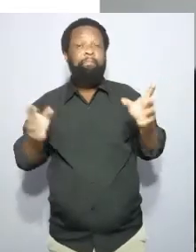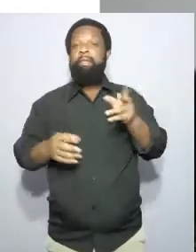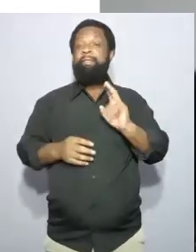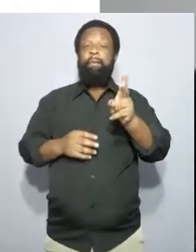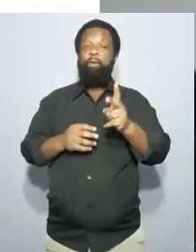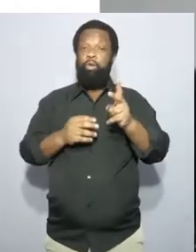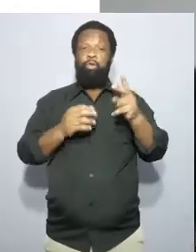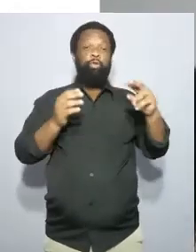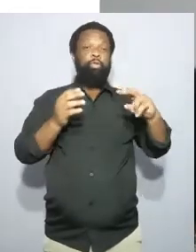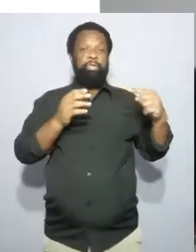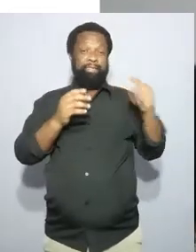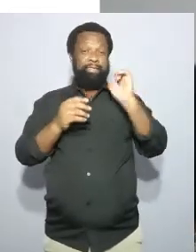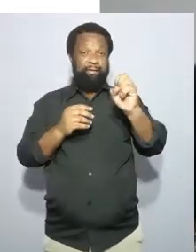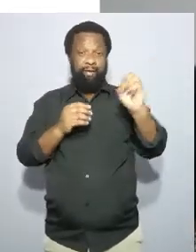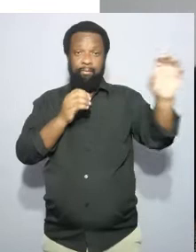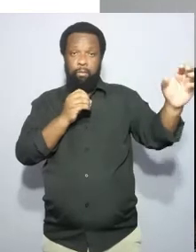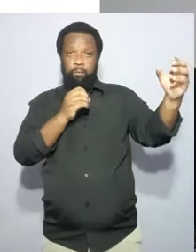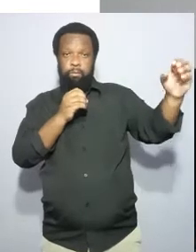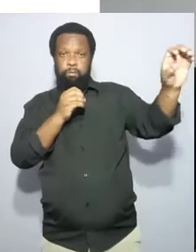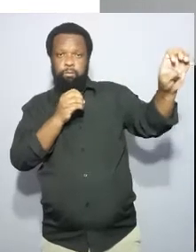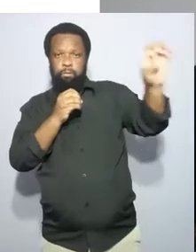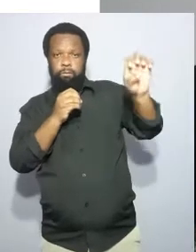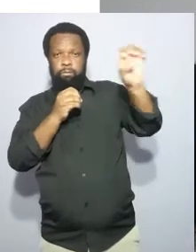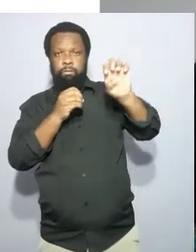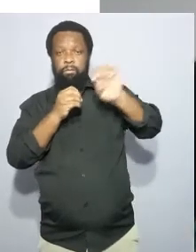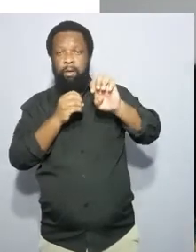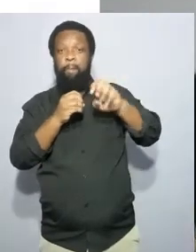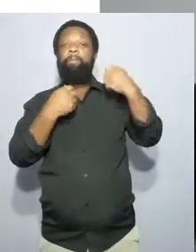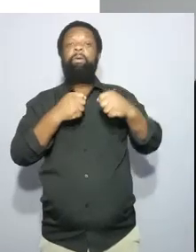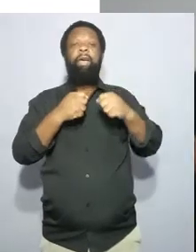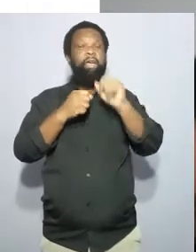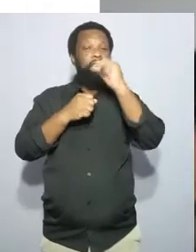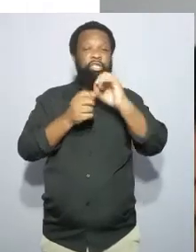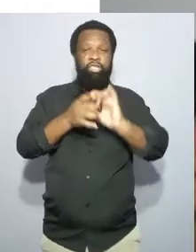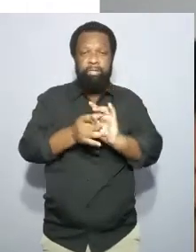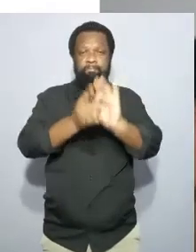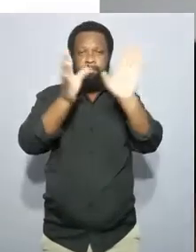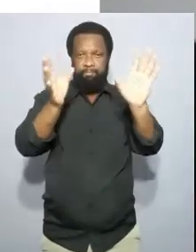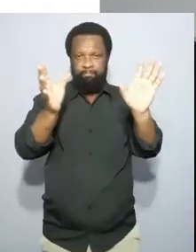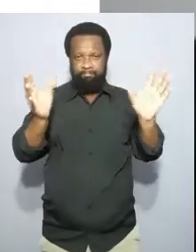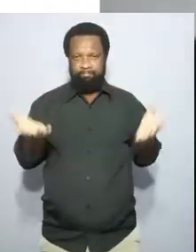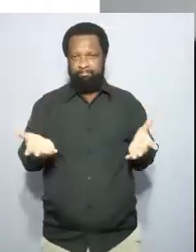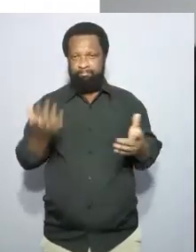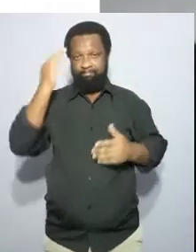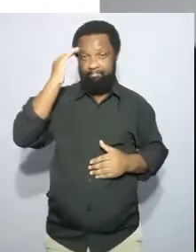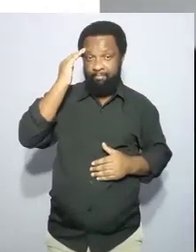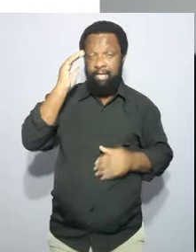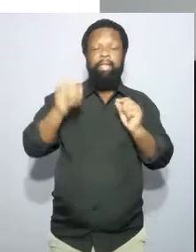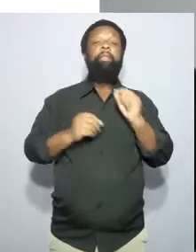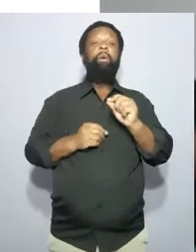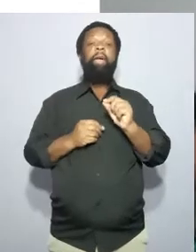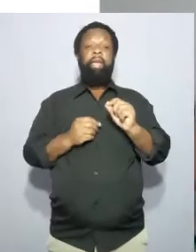for se aproximar do núcleo, nós temos que liberar energias. Combinado, então, a